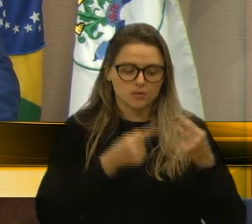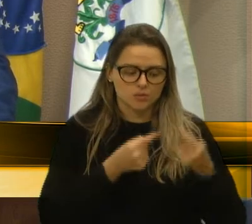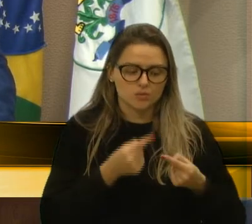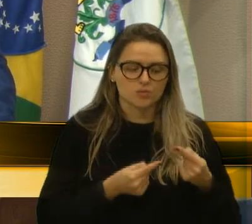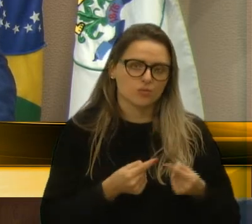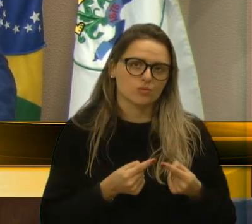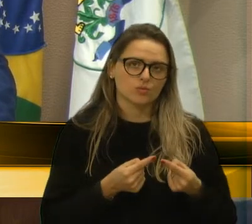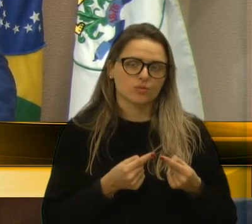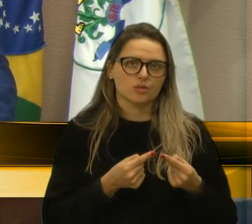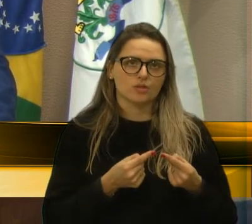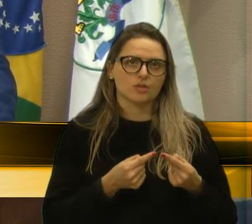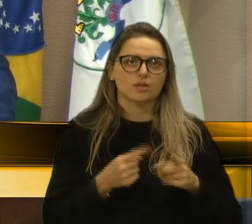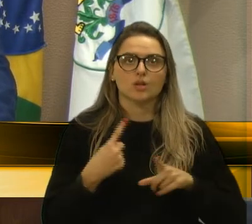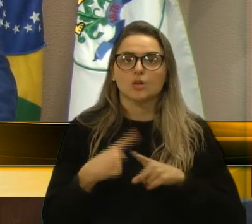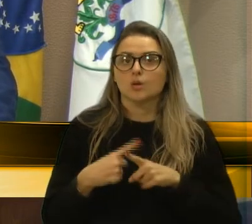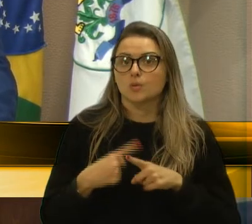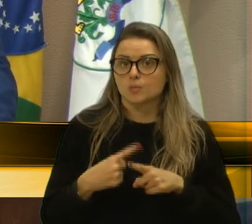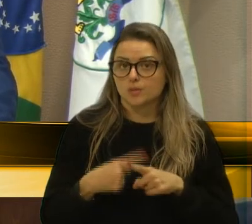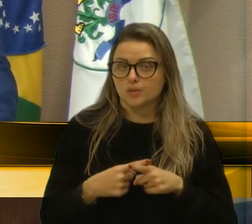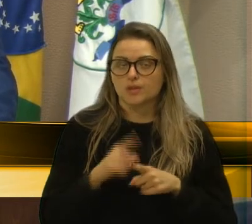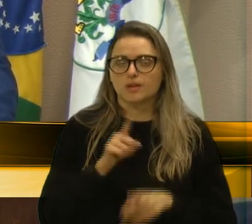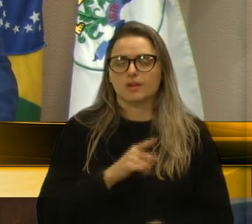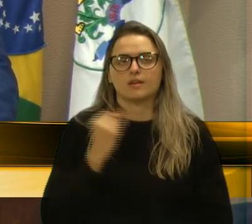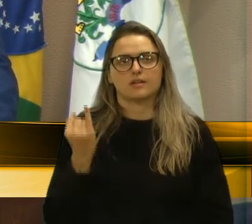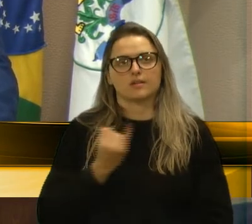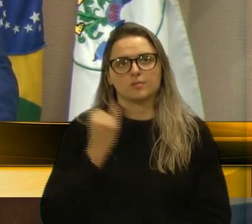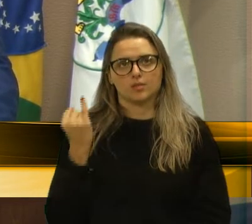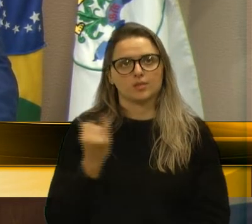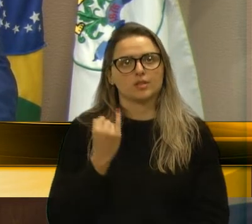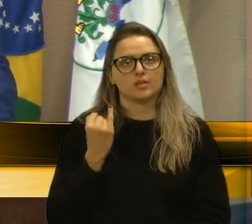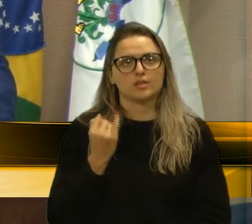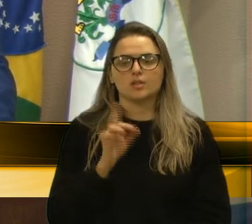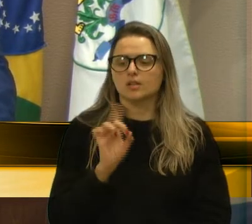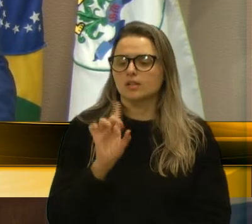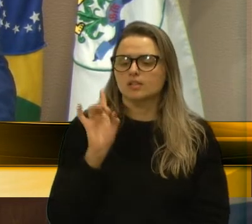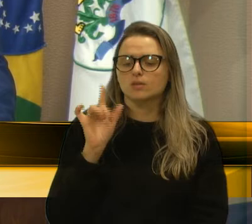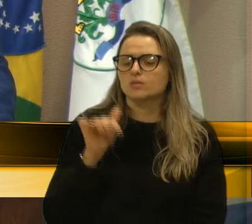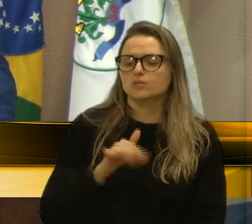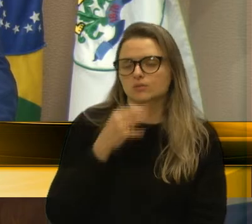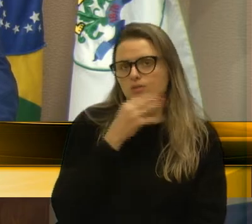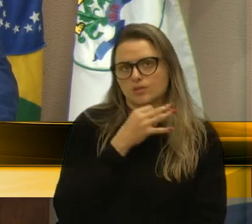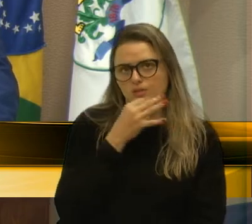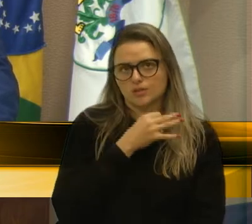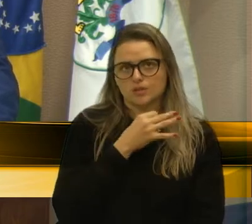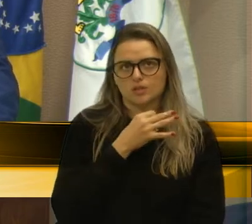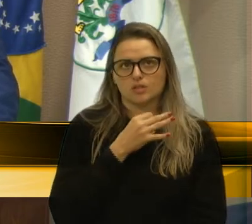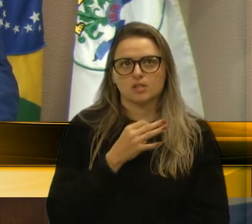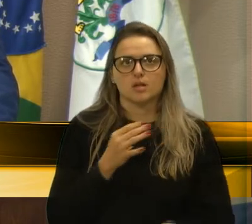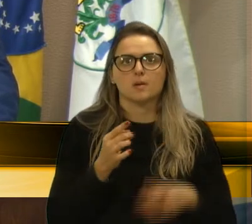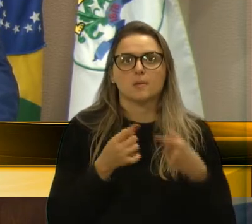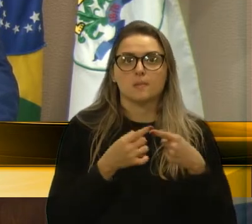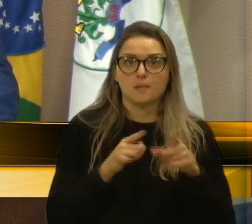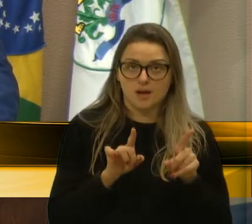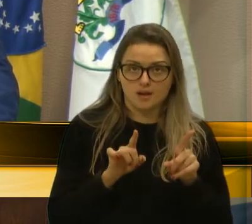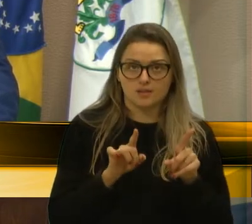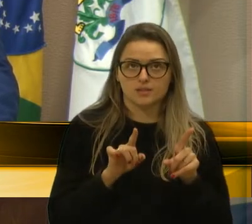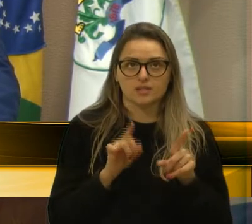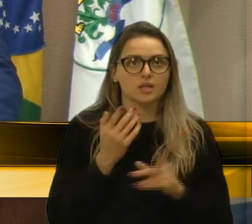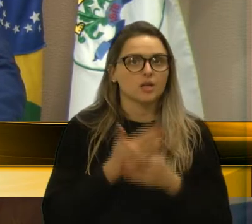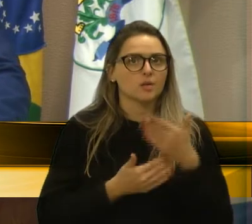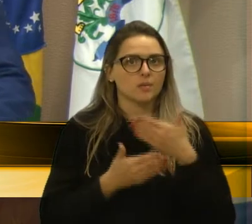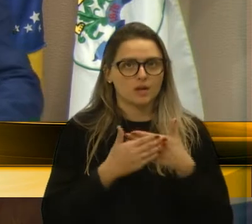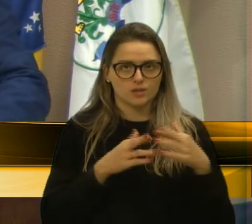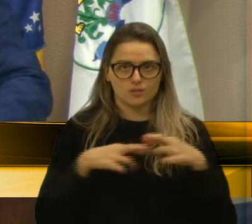ainda, vereadora Tatiane, porque ele é de extrema importância, não só para Caxias, mas para toda a nossa